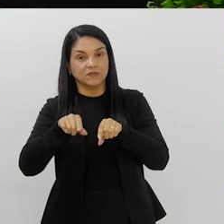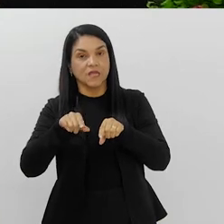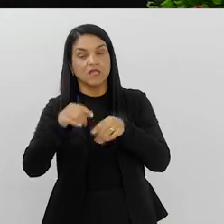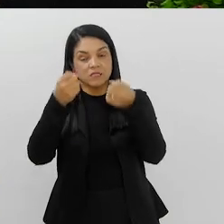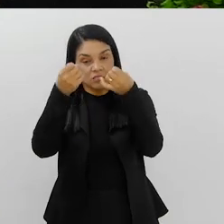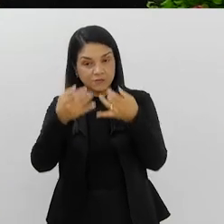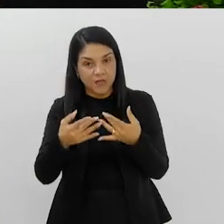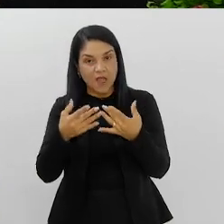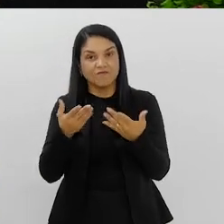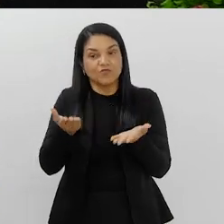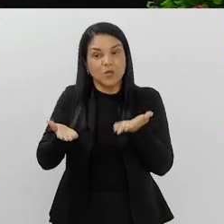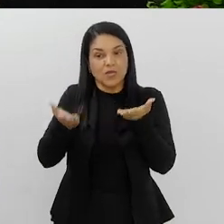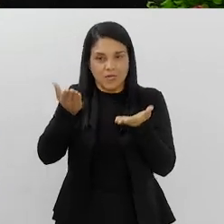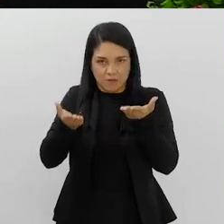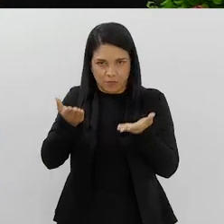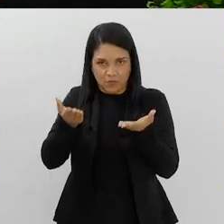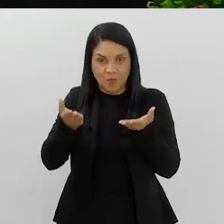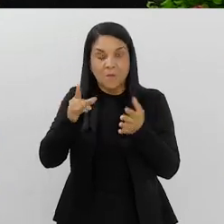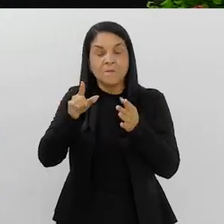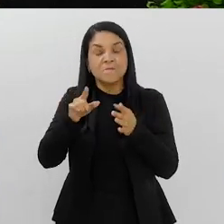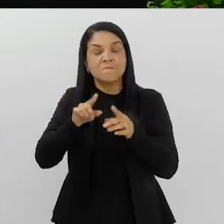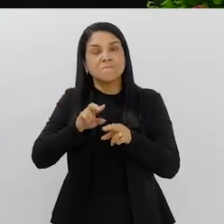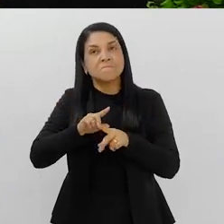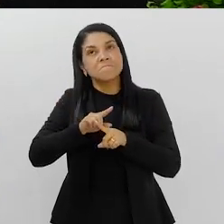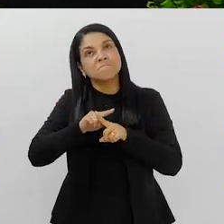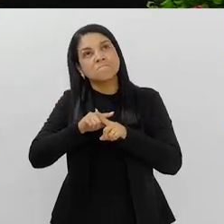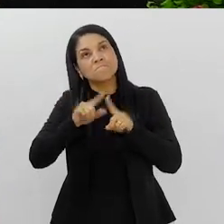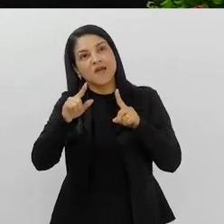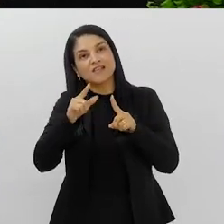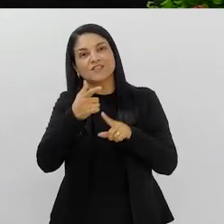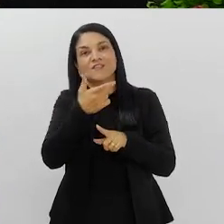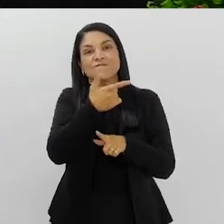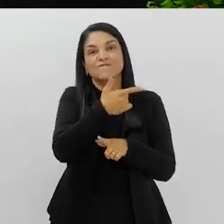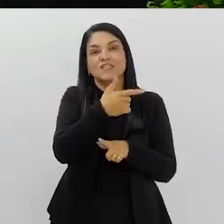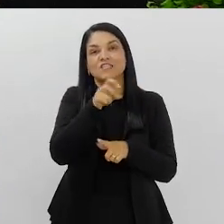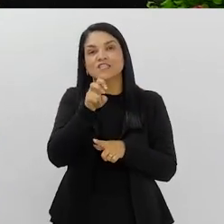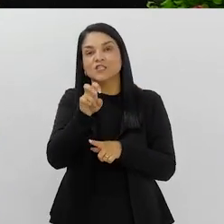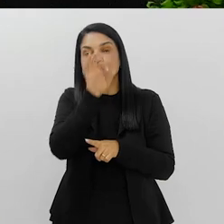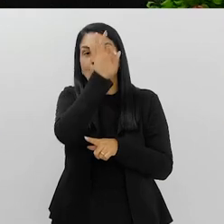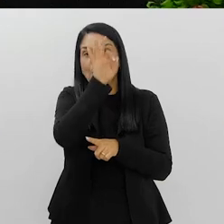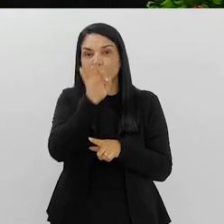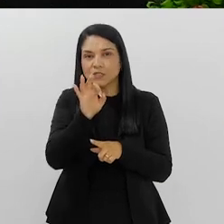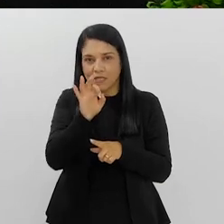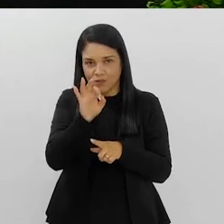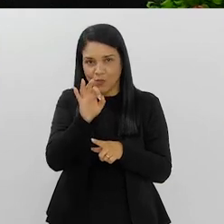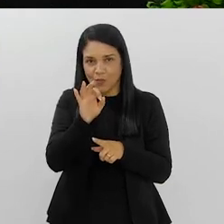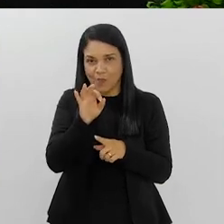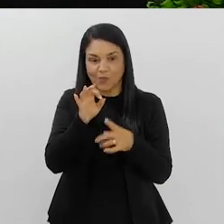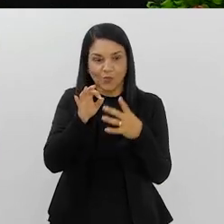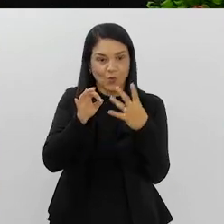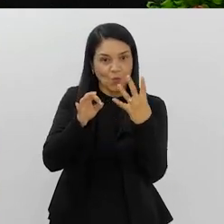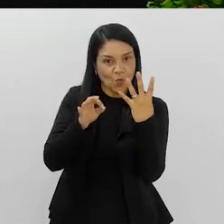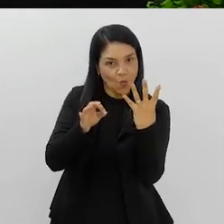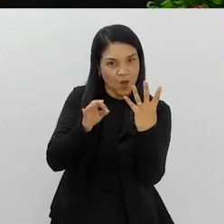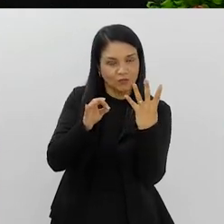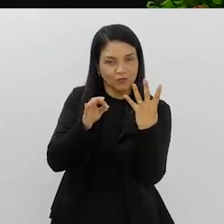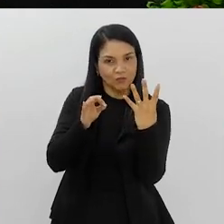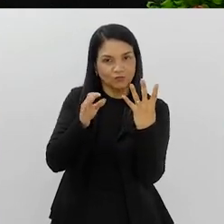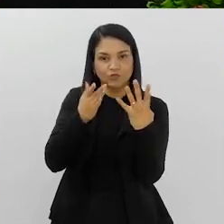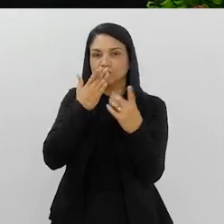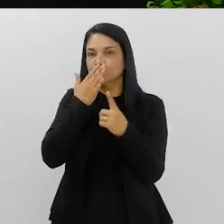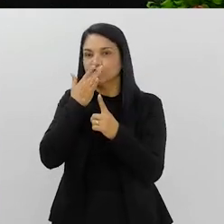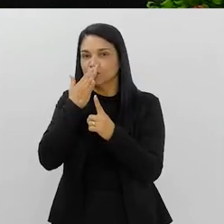equilíbrio e jogavam a responsabilidade, não a responsabilidade, mas jogava assim, 25% para cada um. Porque, na